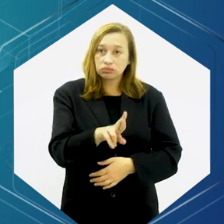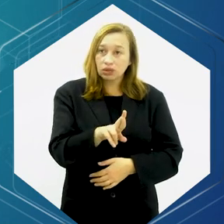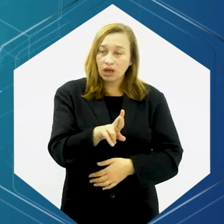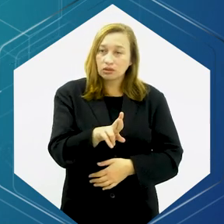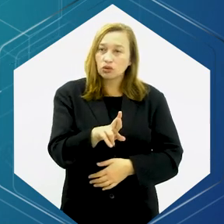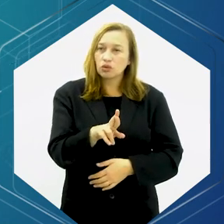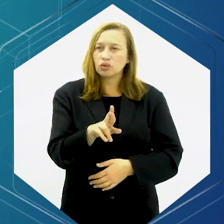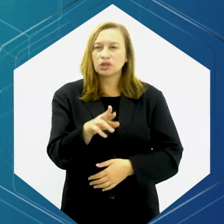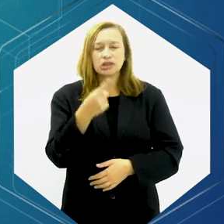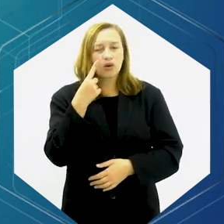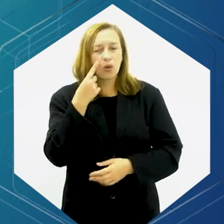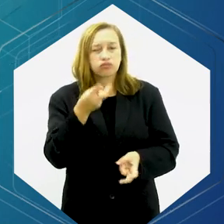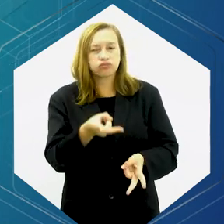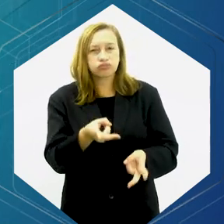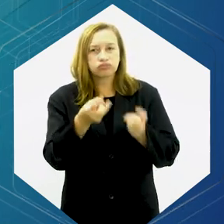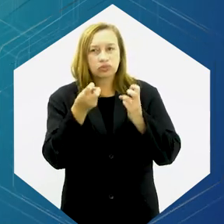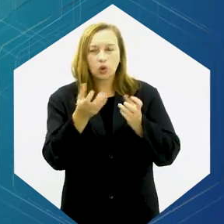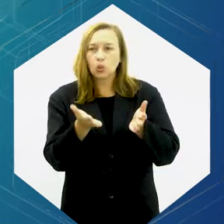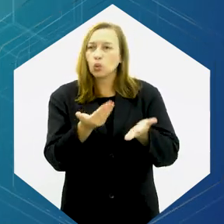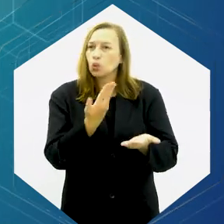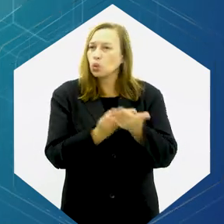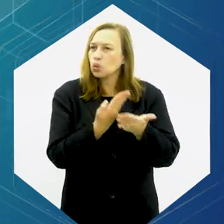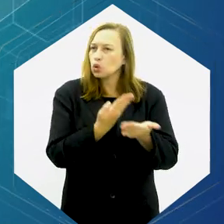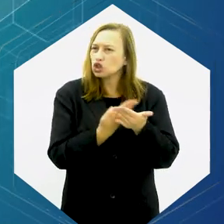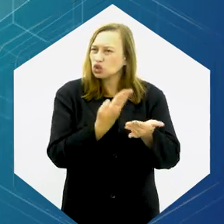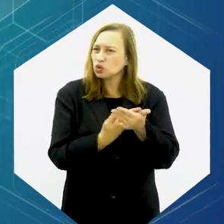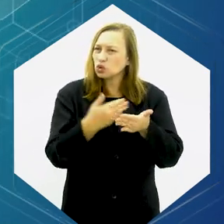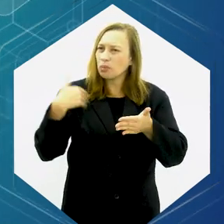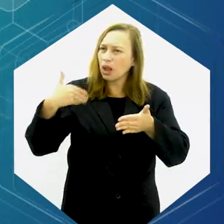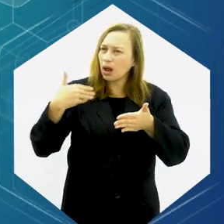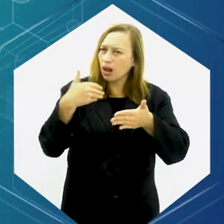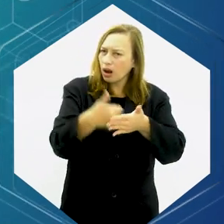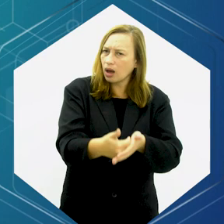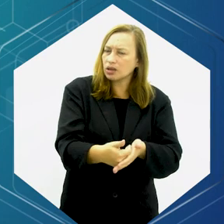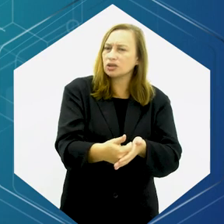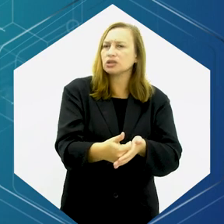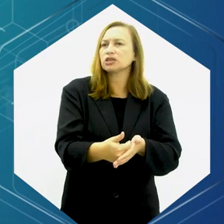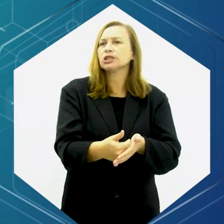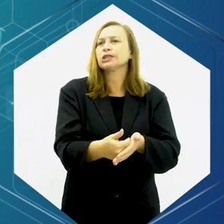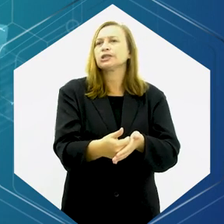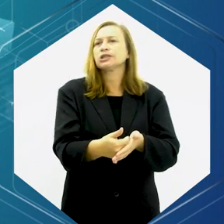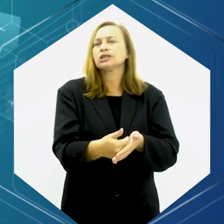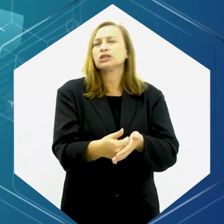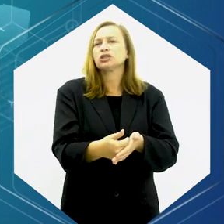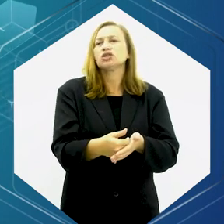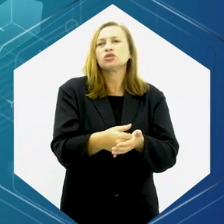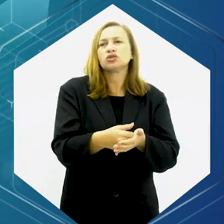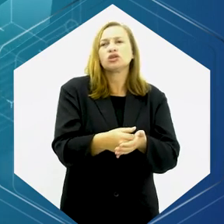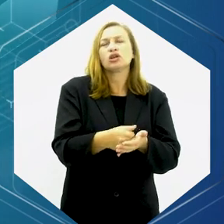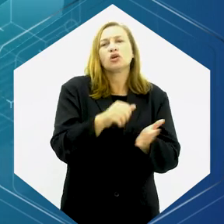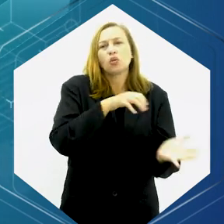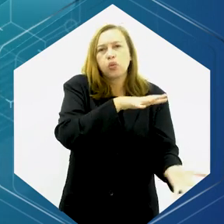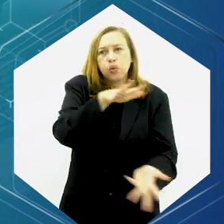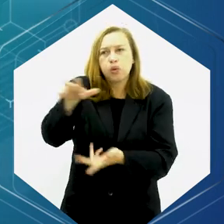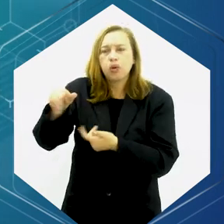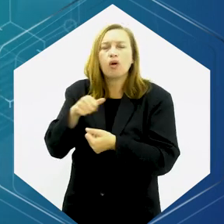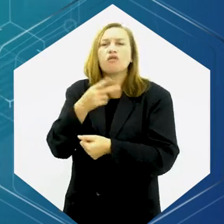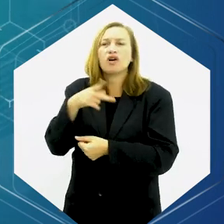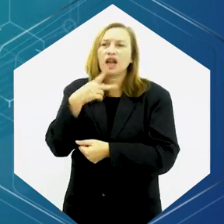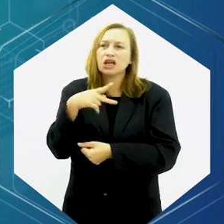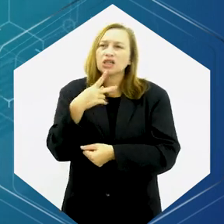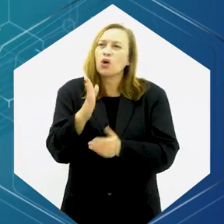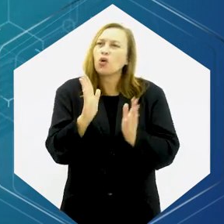eh quando a gente olha para estudos já divulgados né em termos aí globalmente falando